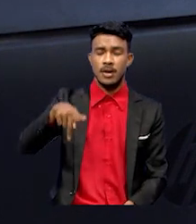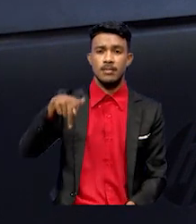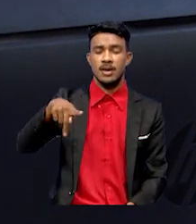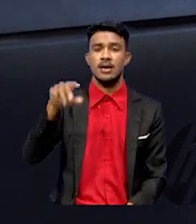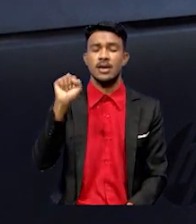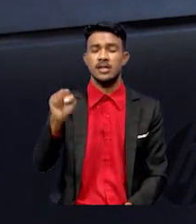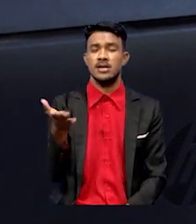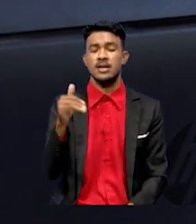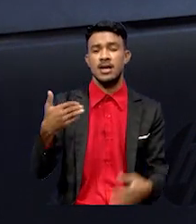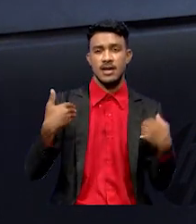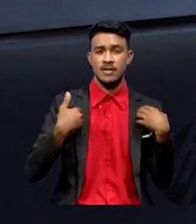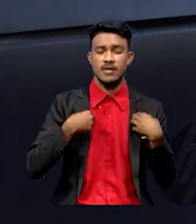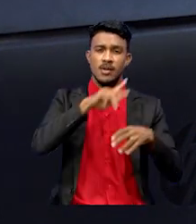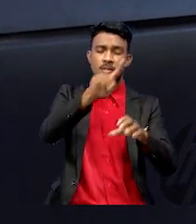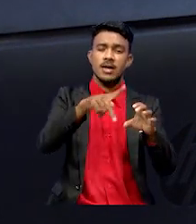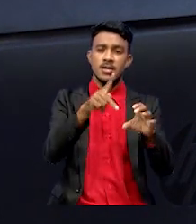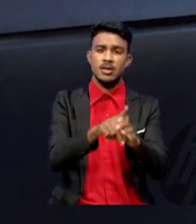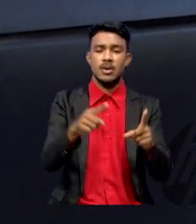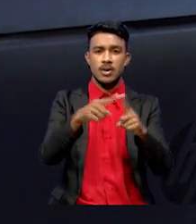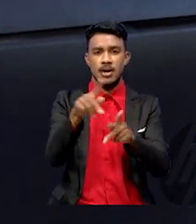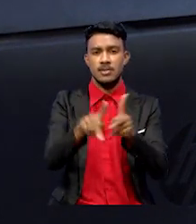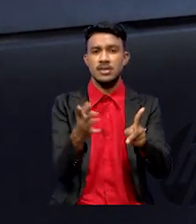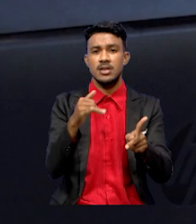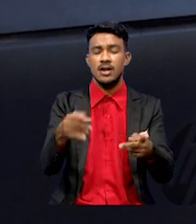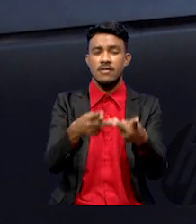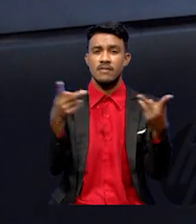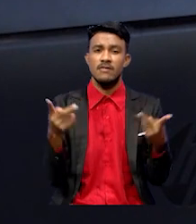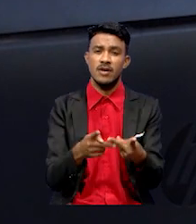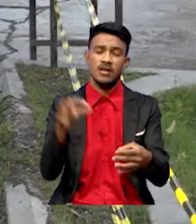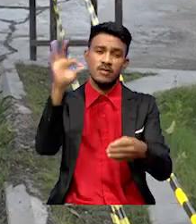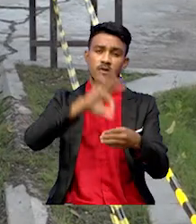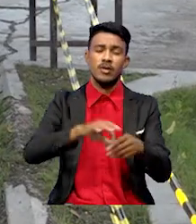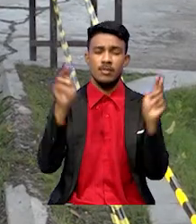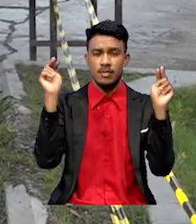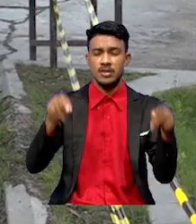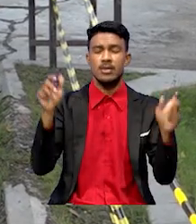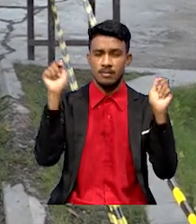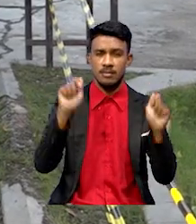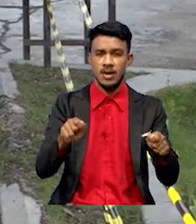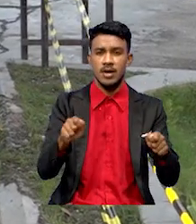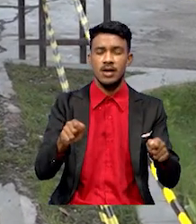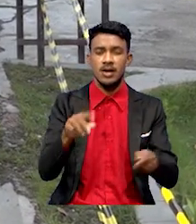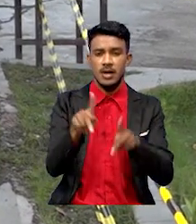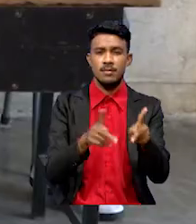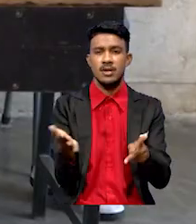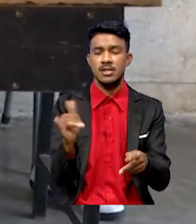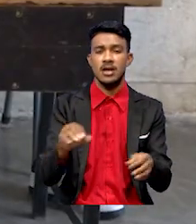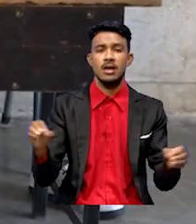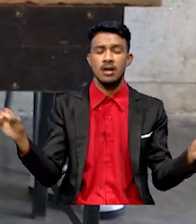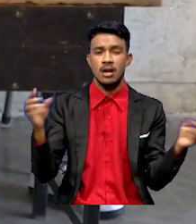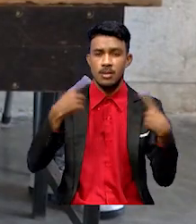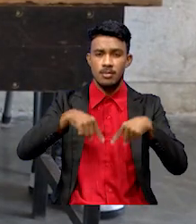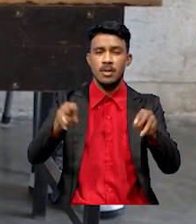no EMA participação vai EMA ser né centro votação na bem mas precisa a tu bele EMA ser na bela para